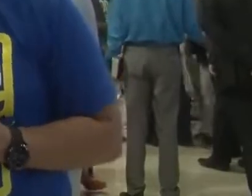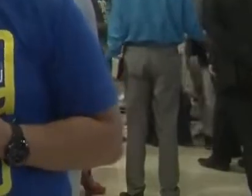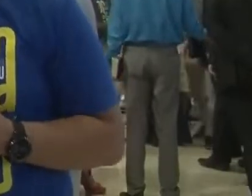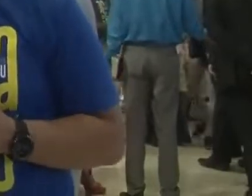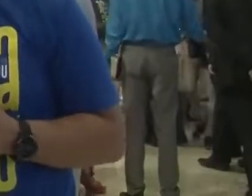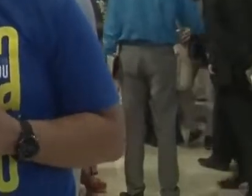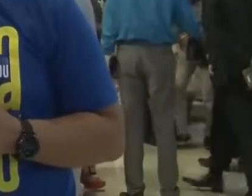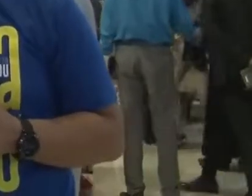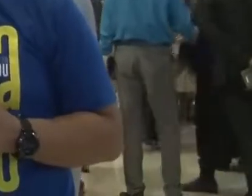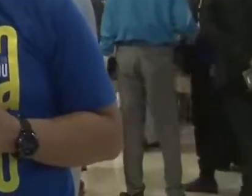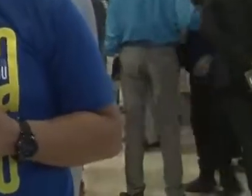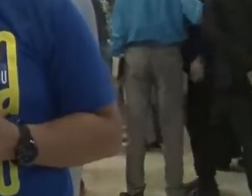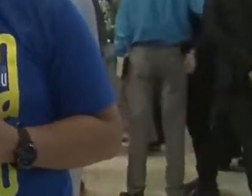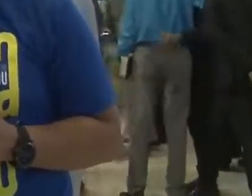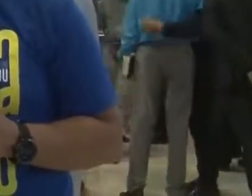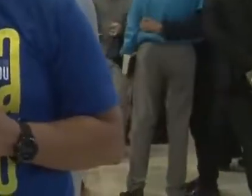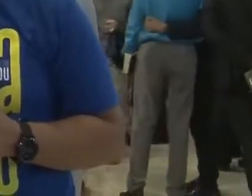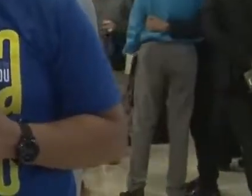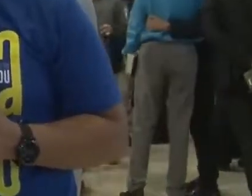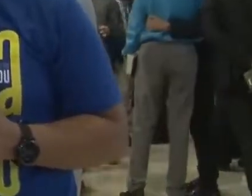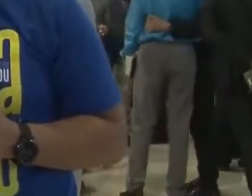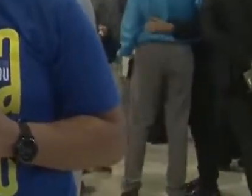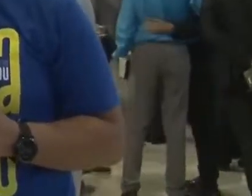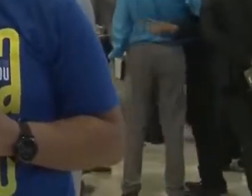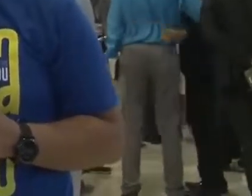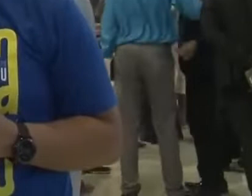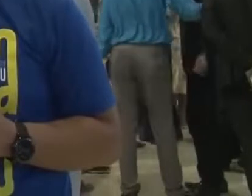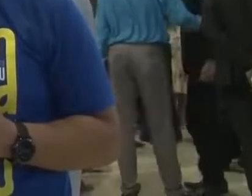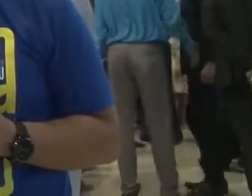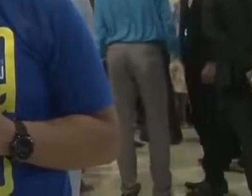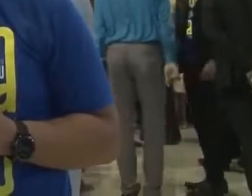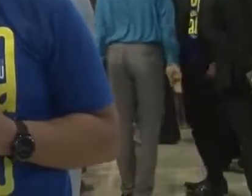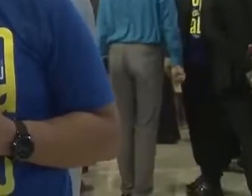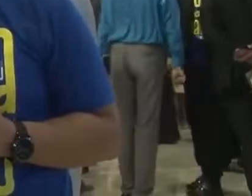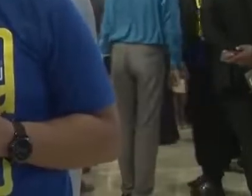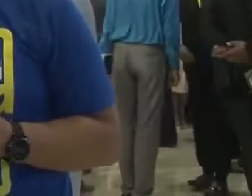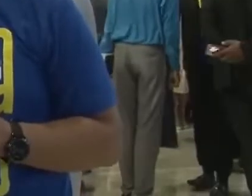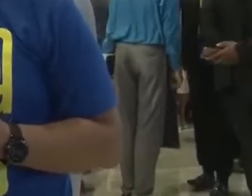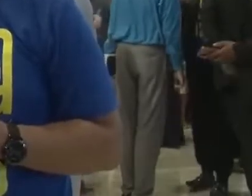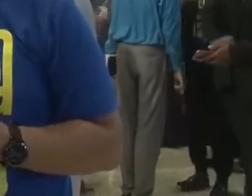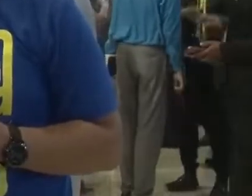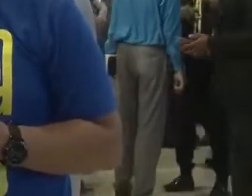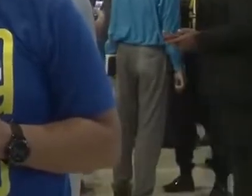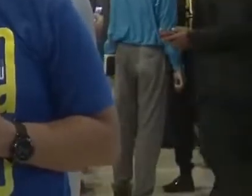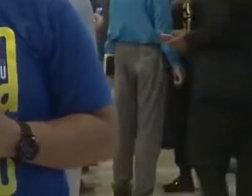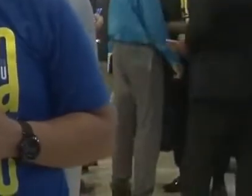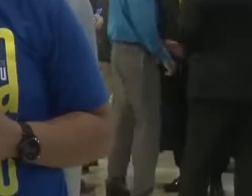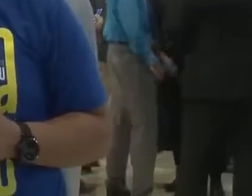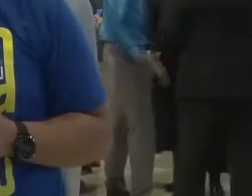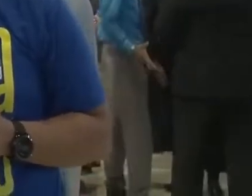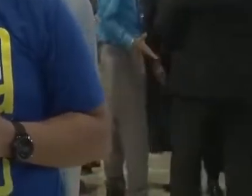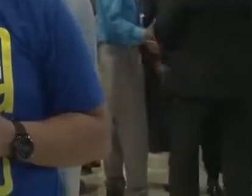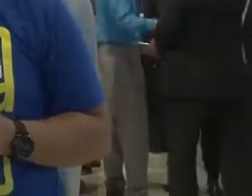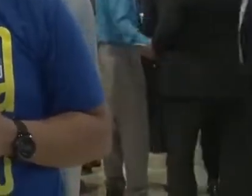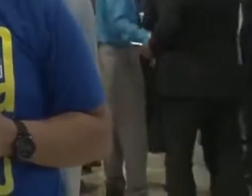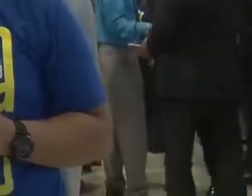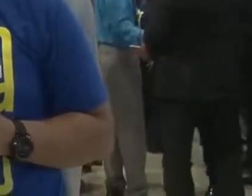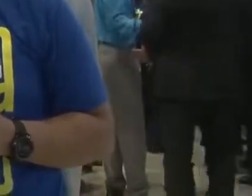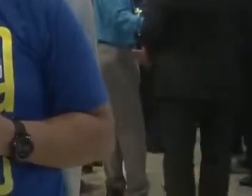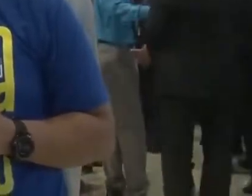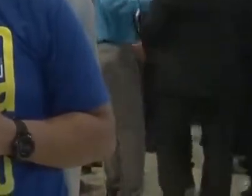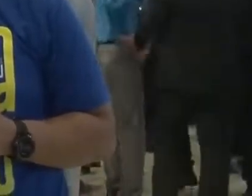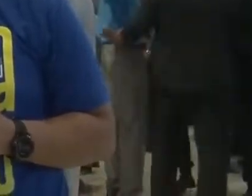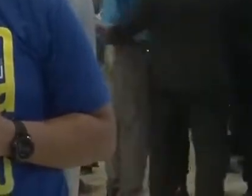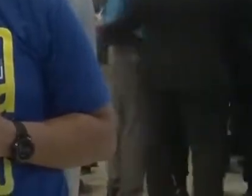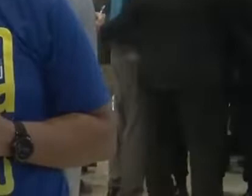que estiveram afastados do caminho do Senhor. Você pode ter certeza, você que está assistindo a live, de repente não pôde estar aqui conosco, mas creia que